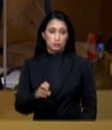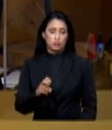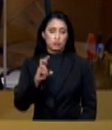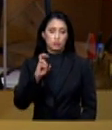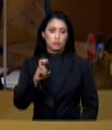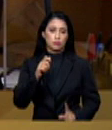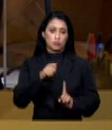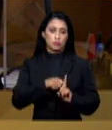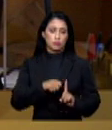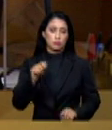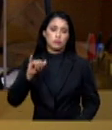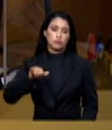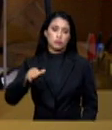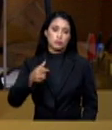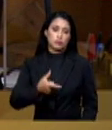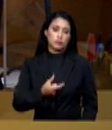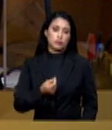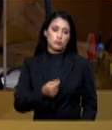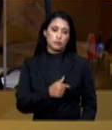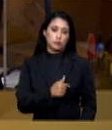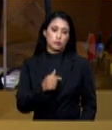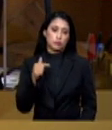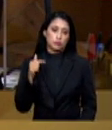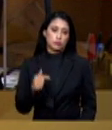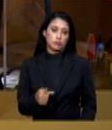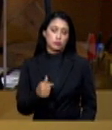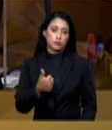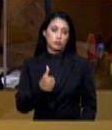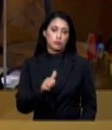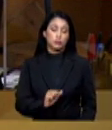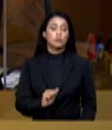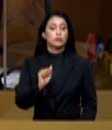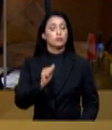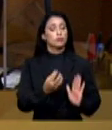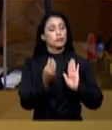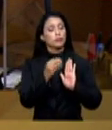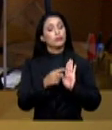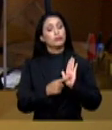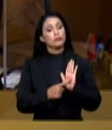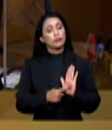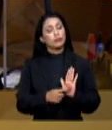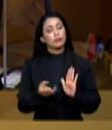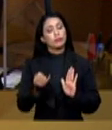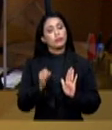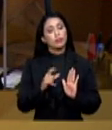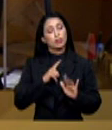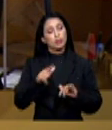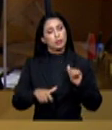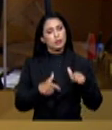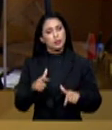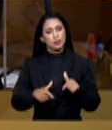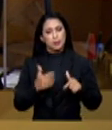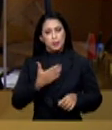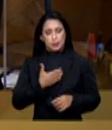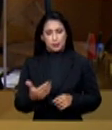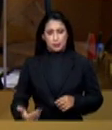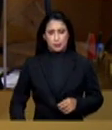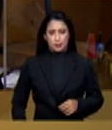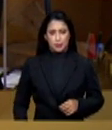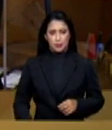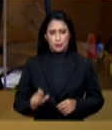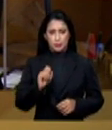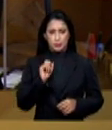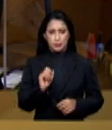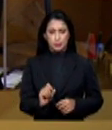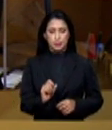janeiro de 2007 e 11 e o seguinte de prestação dos serviços de saneamento